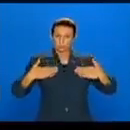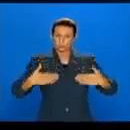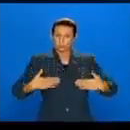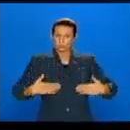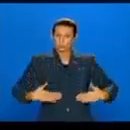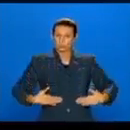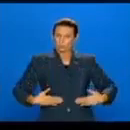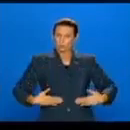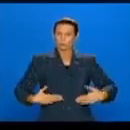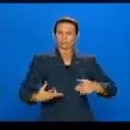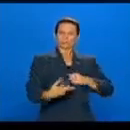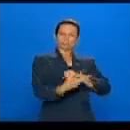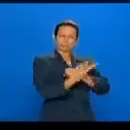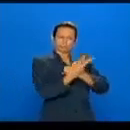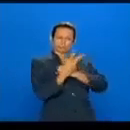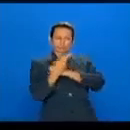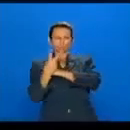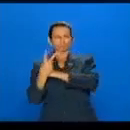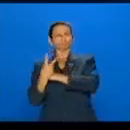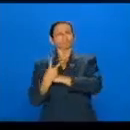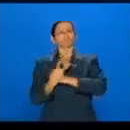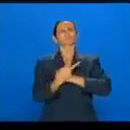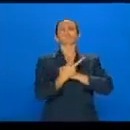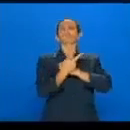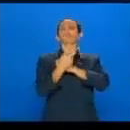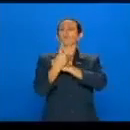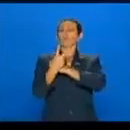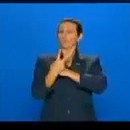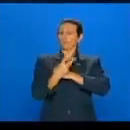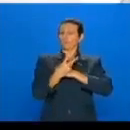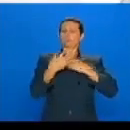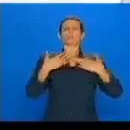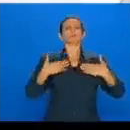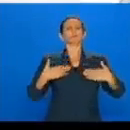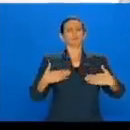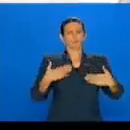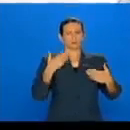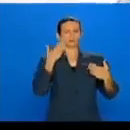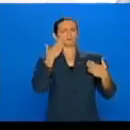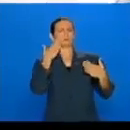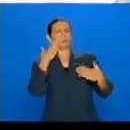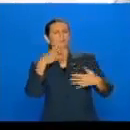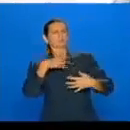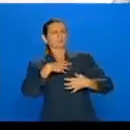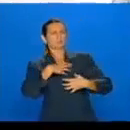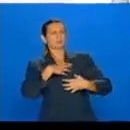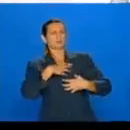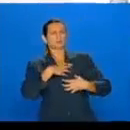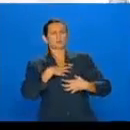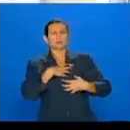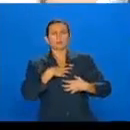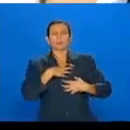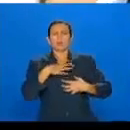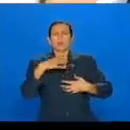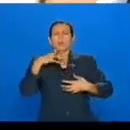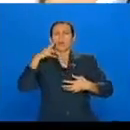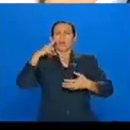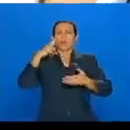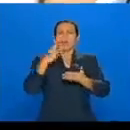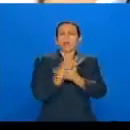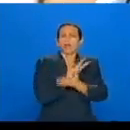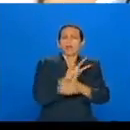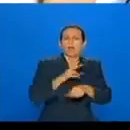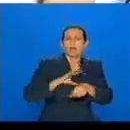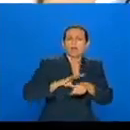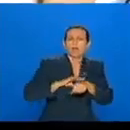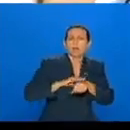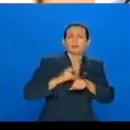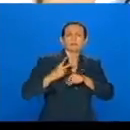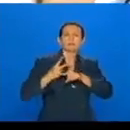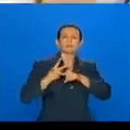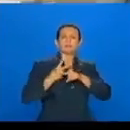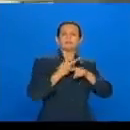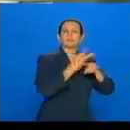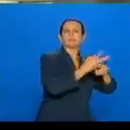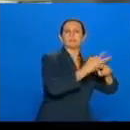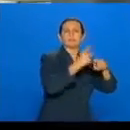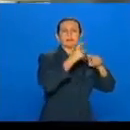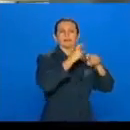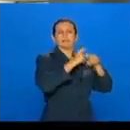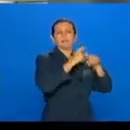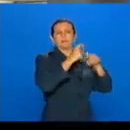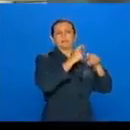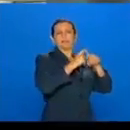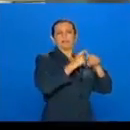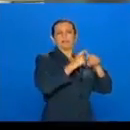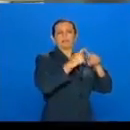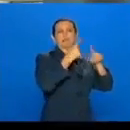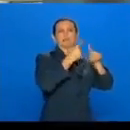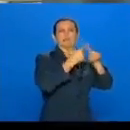Nós cuidamos dele e sabemos a base de seu funcionamento. Porém, quando ficamos doentes, precisamos do auxílio de um médico,